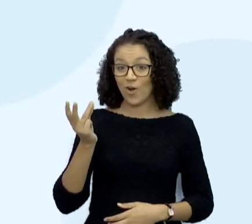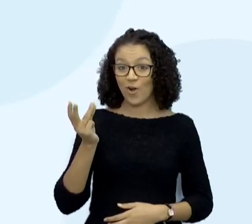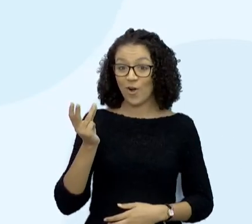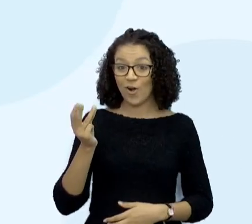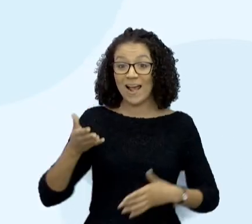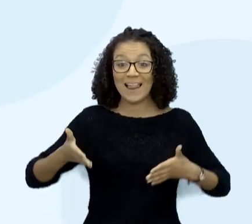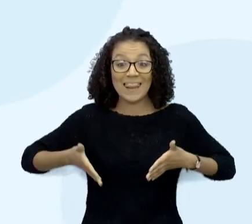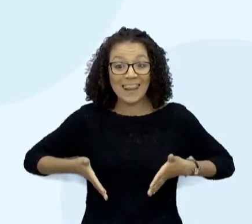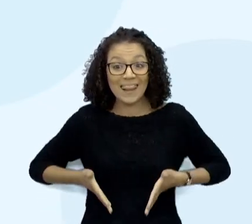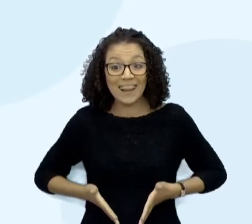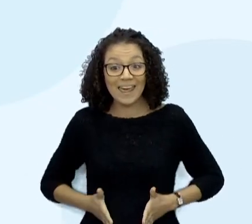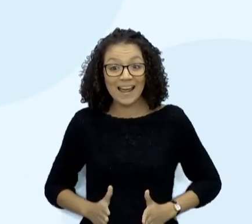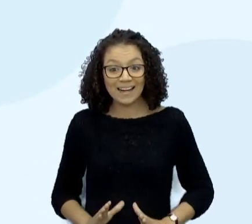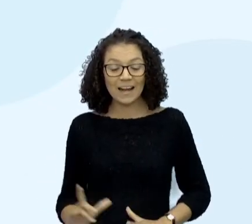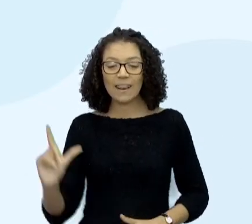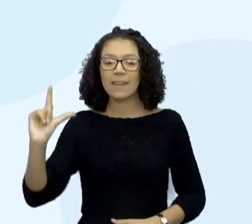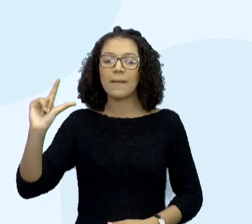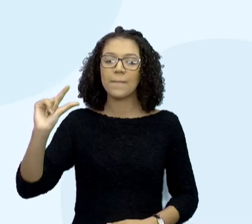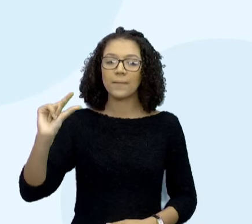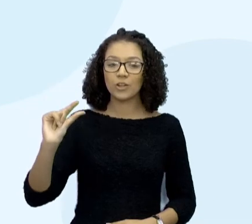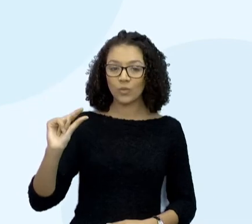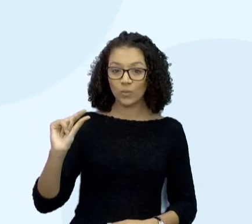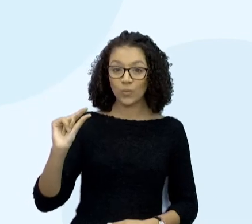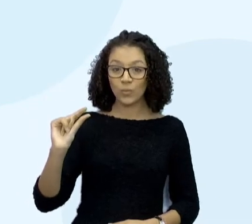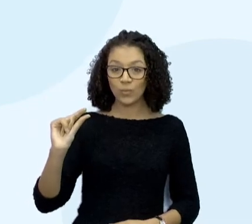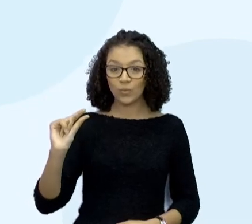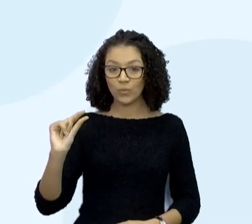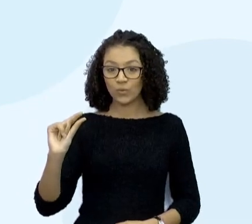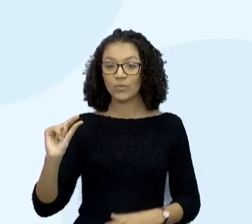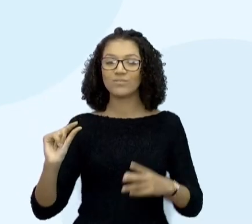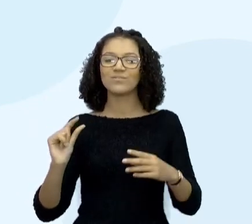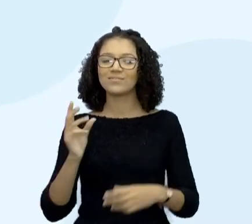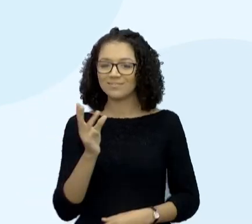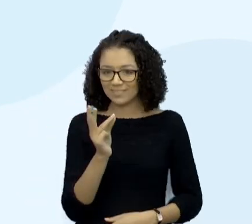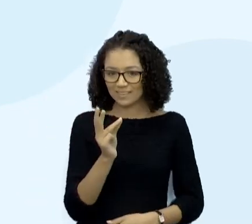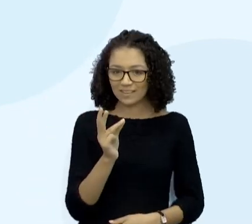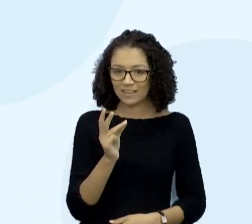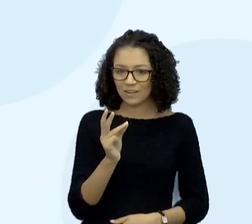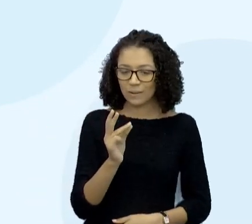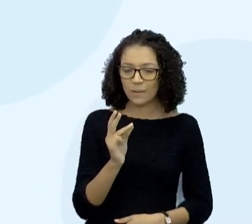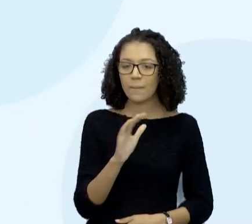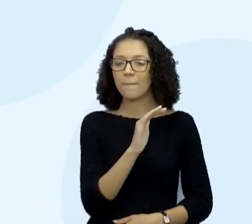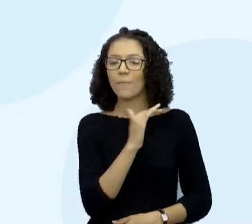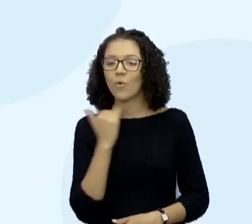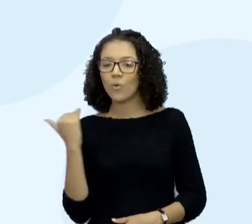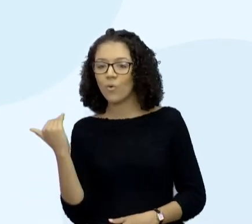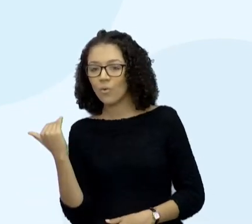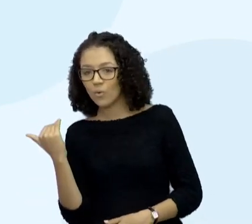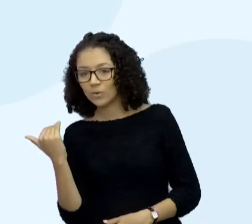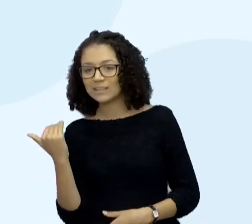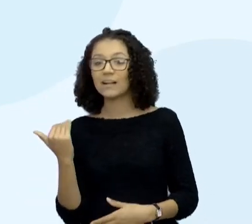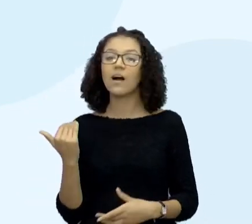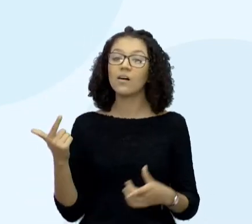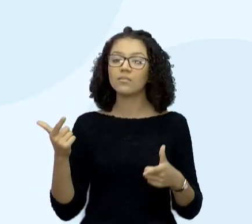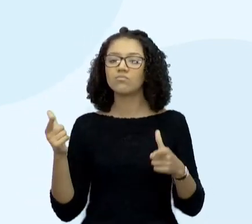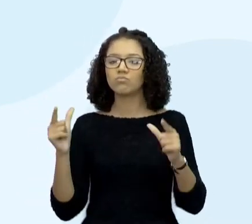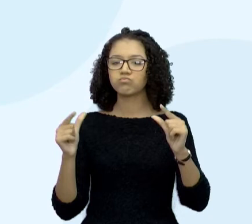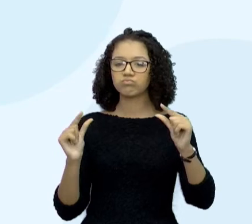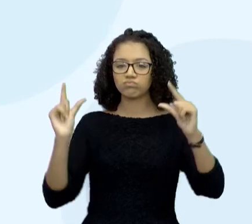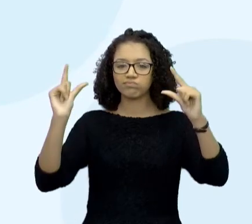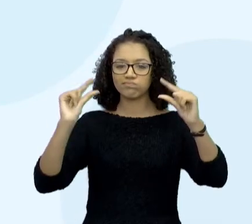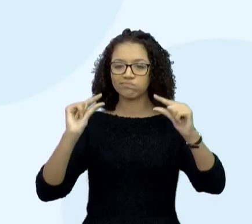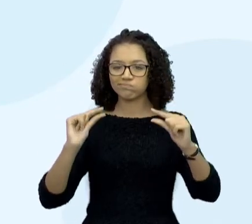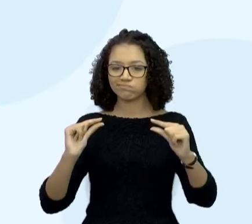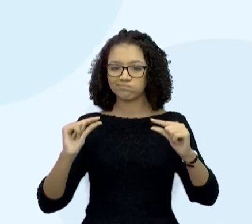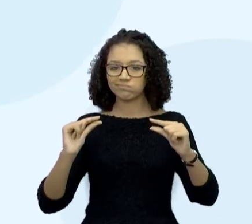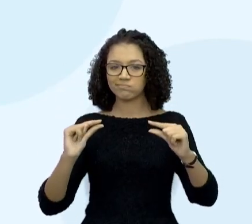natalidade, né, na taxa de natalidade e manutenção da baixa taxa de mortalidade. Né, e uma pirâmide mais arredondada, né? Por quê? Porque nós temos